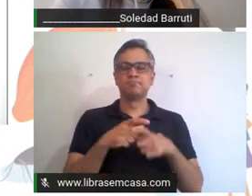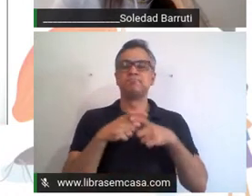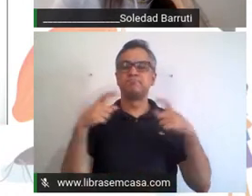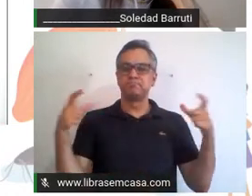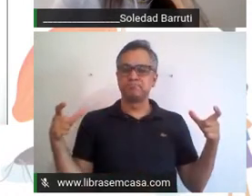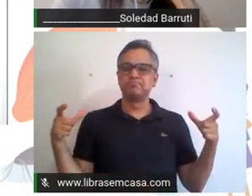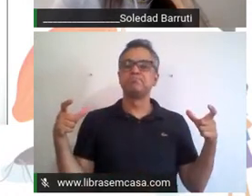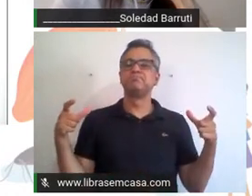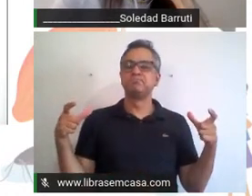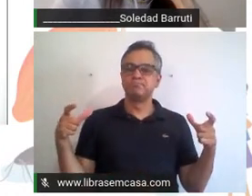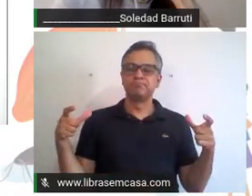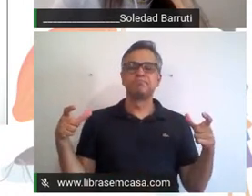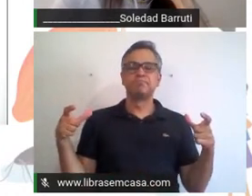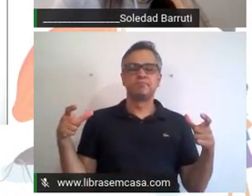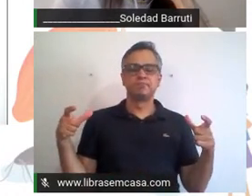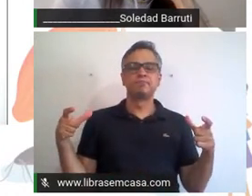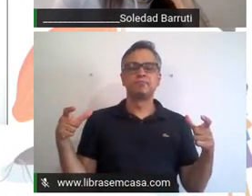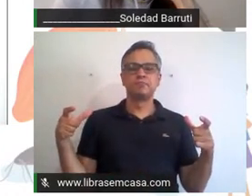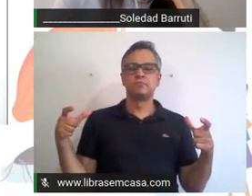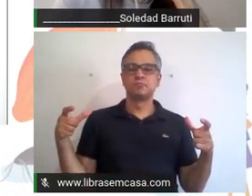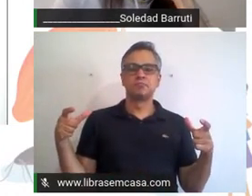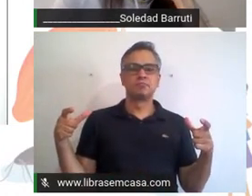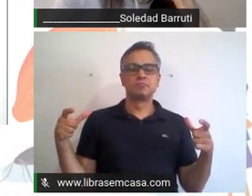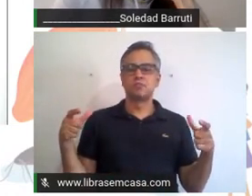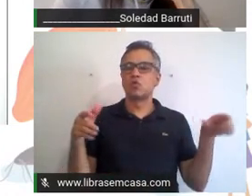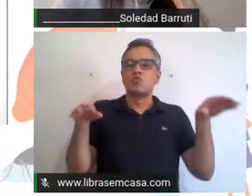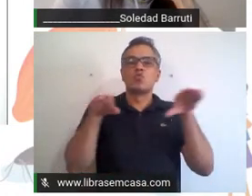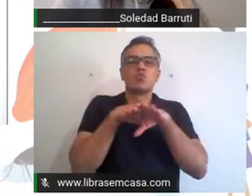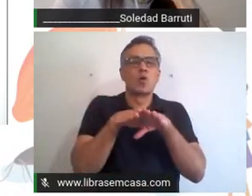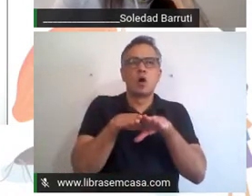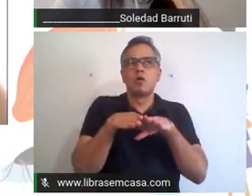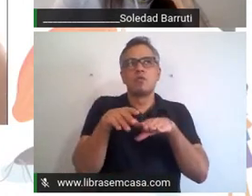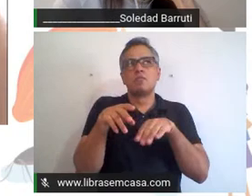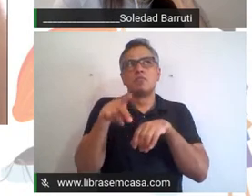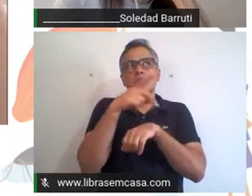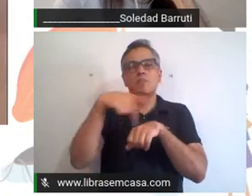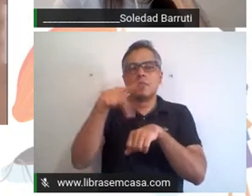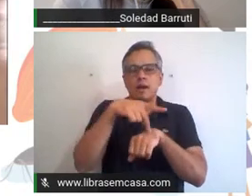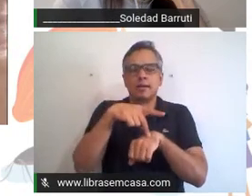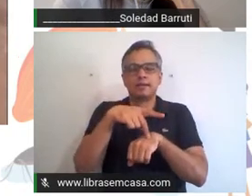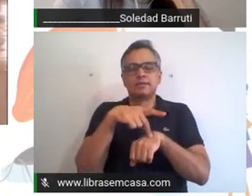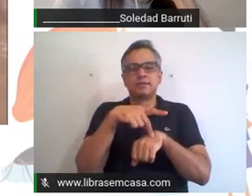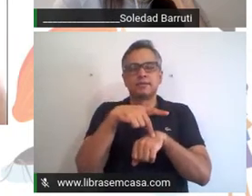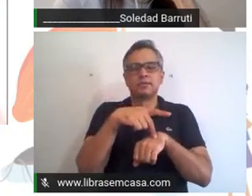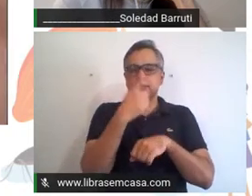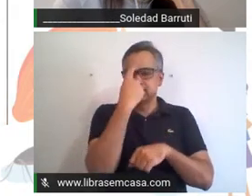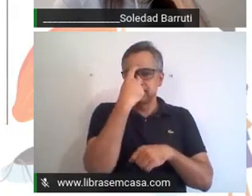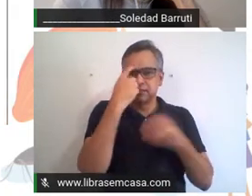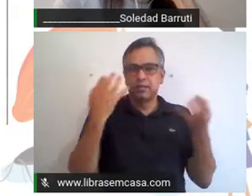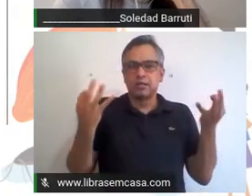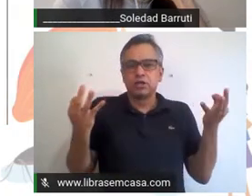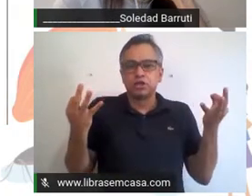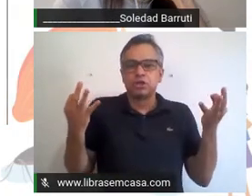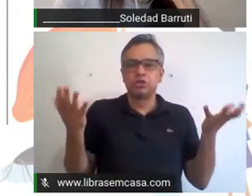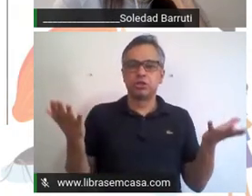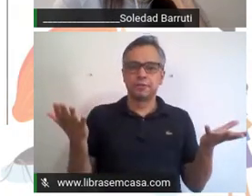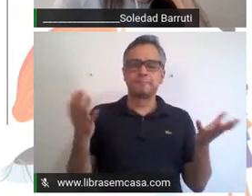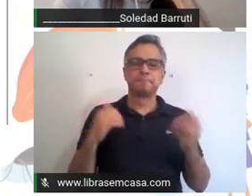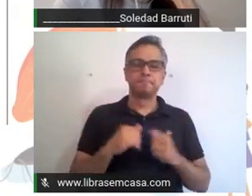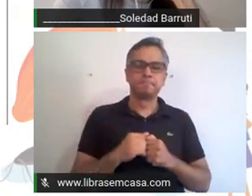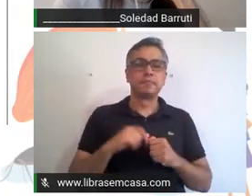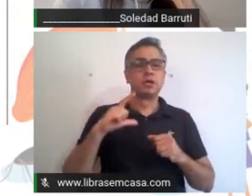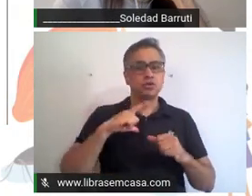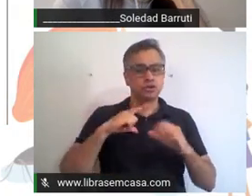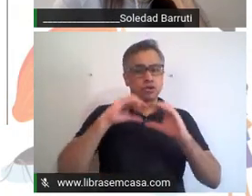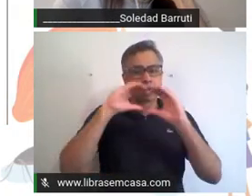que ele só faz frente a países como a Índia, por exemplo. Mas ele tem características muito próprias, assim. O PNAE tem uma